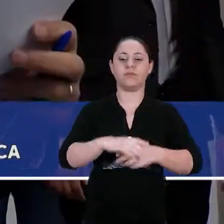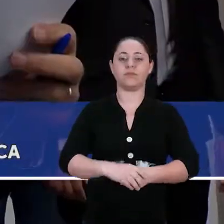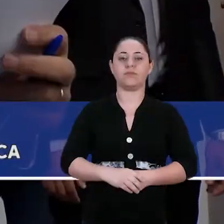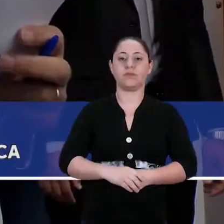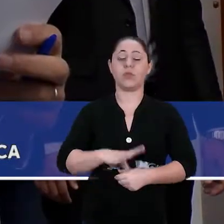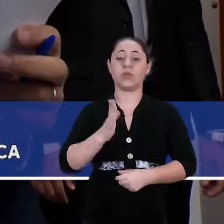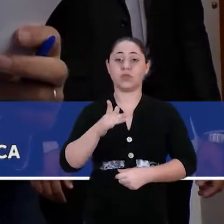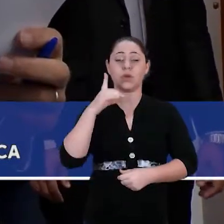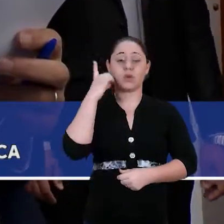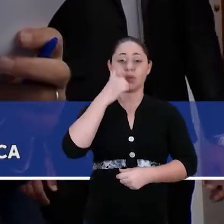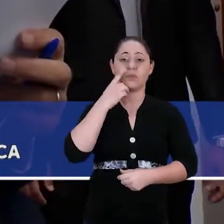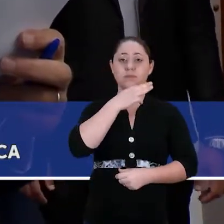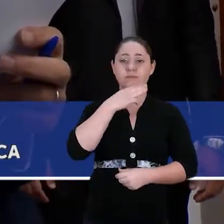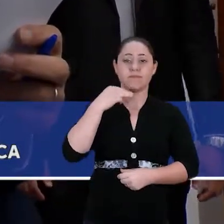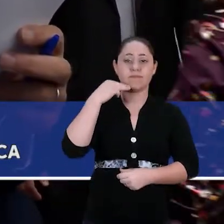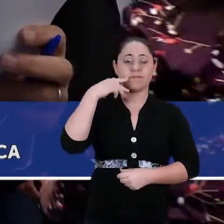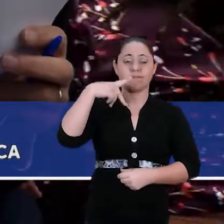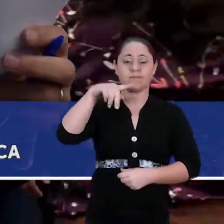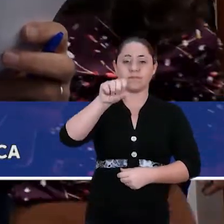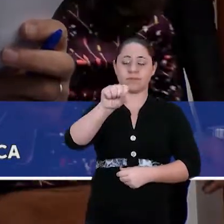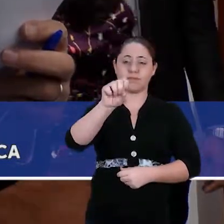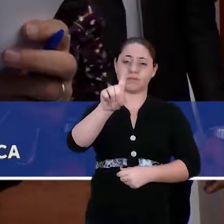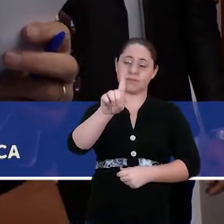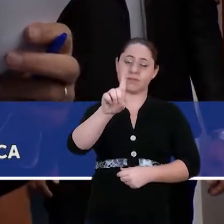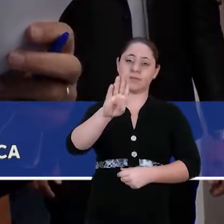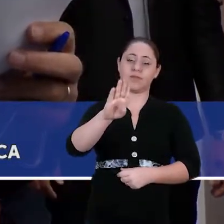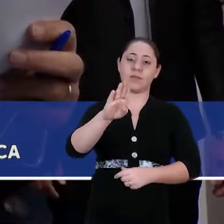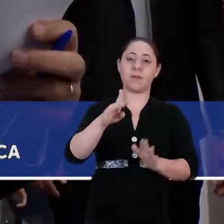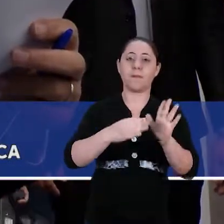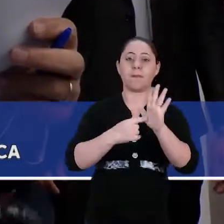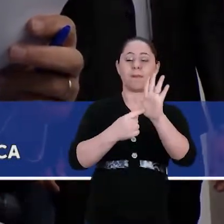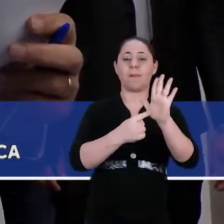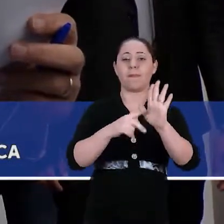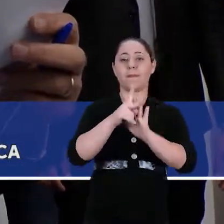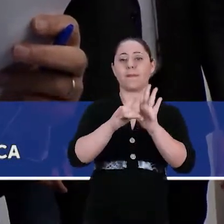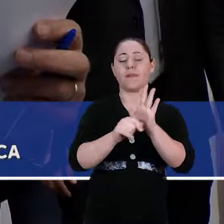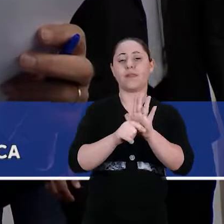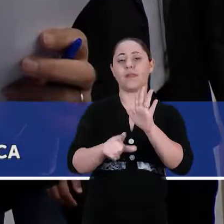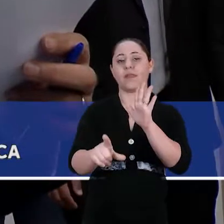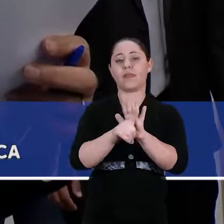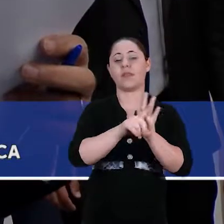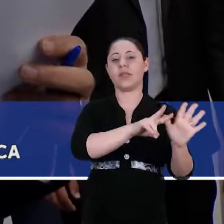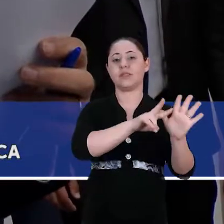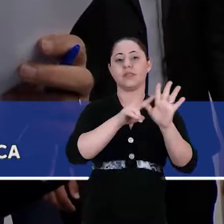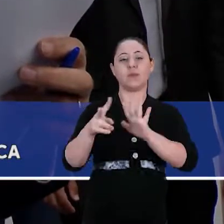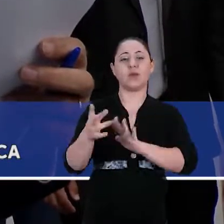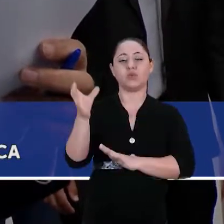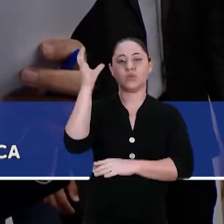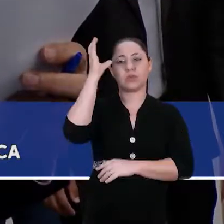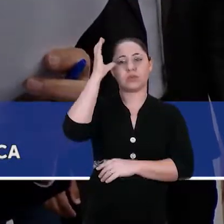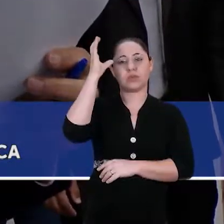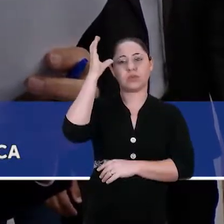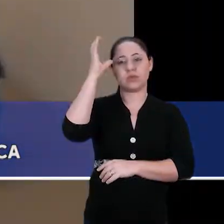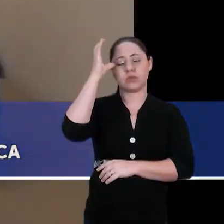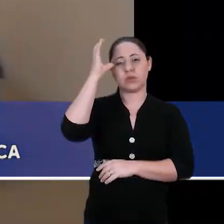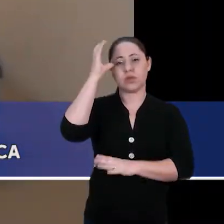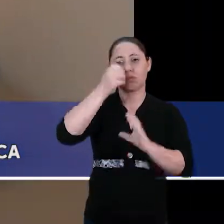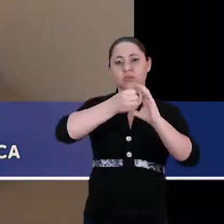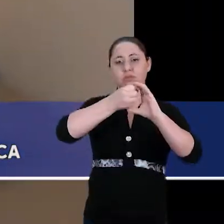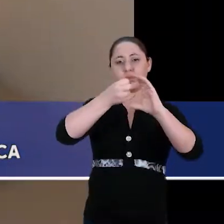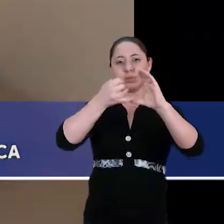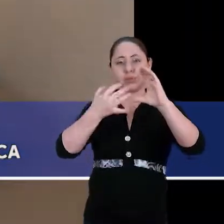igualitário. Já o deputado Marçal Filho, do PSDB, apresentou o projeto de lei que institui a Semana de Conscientização